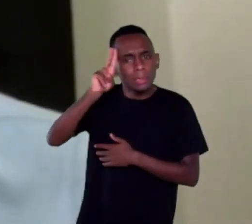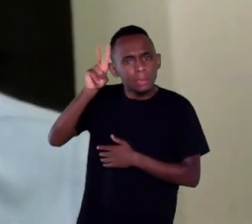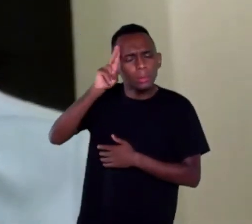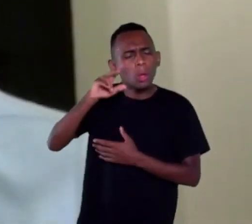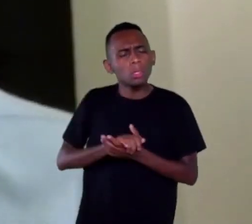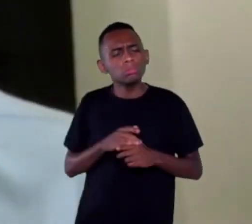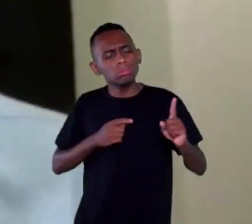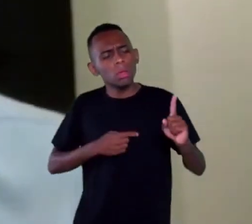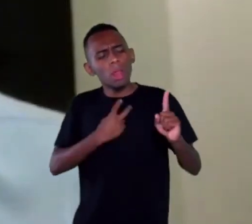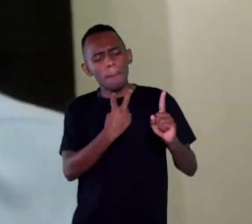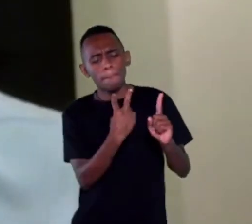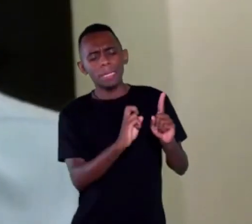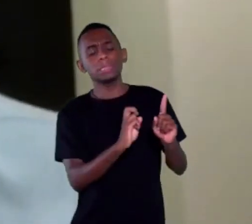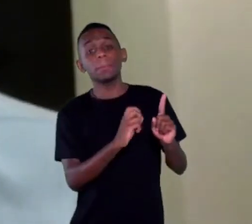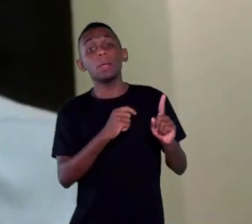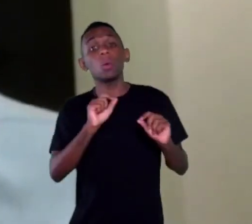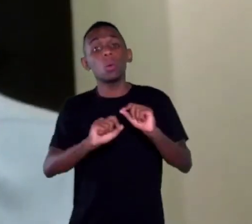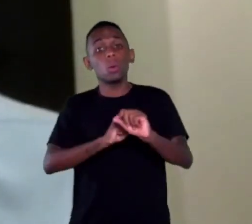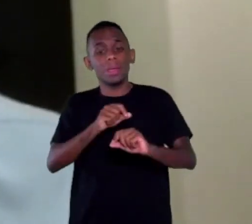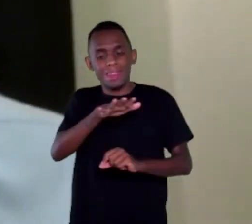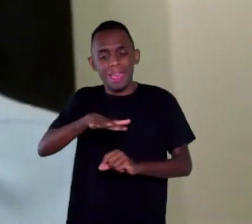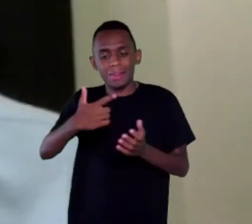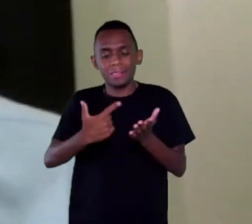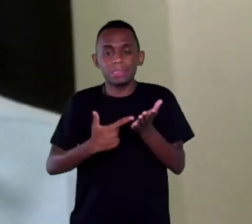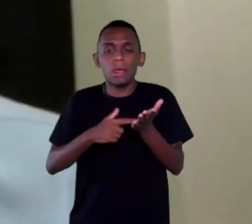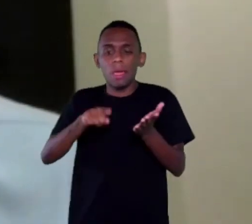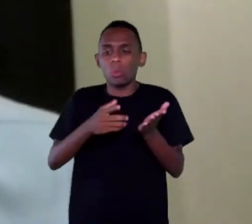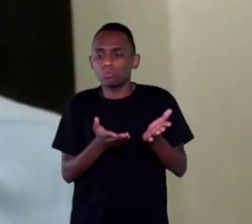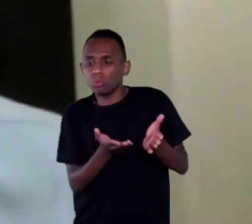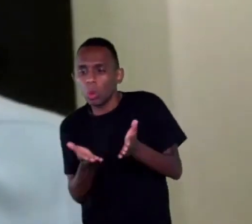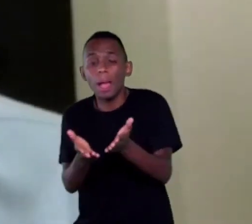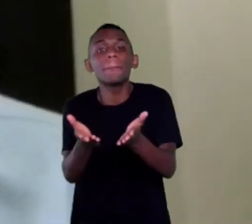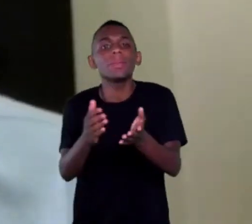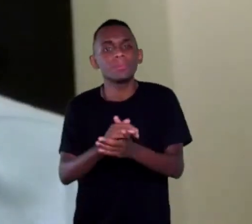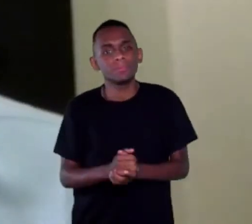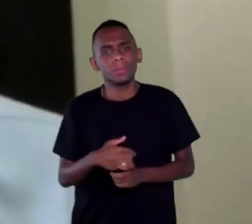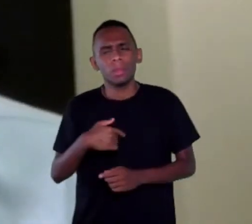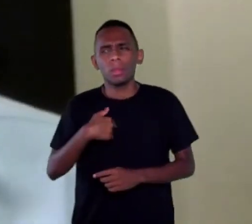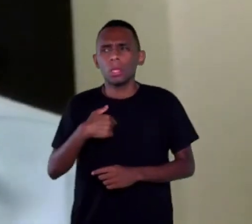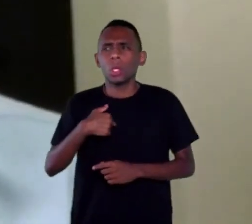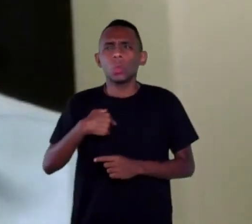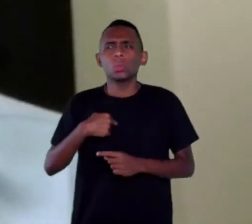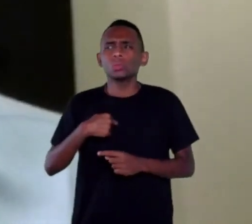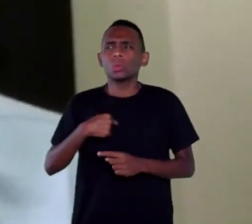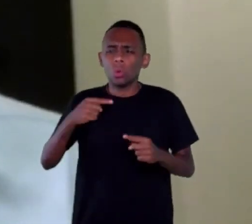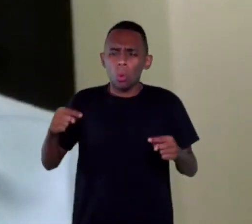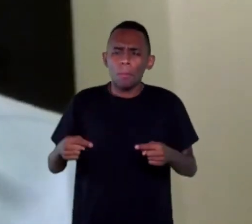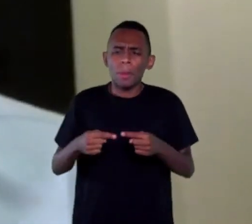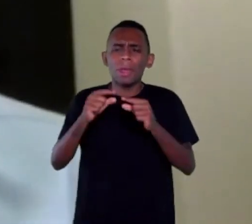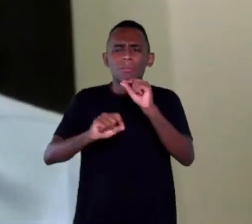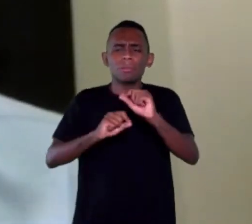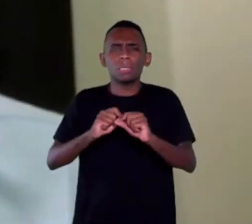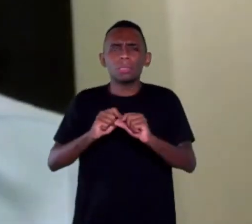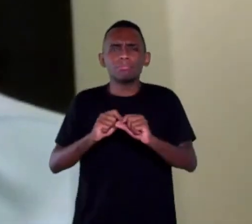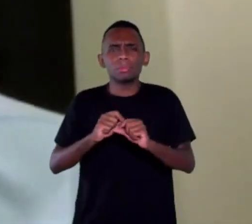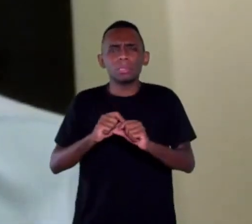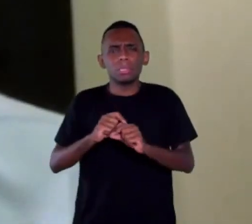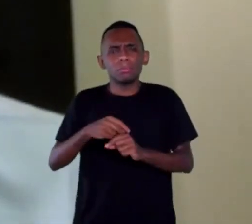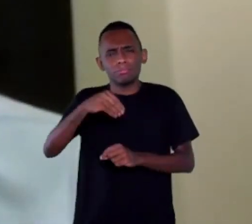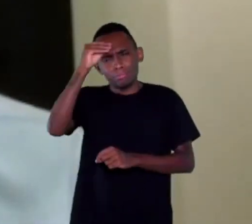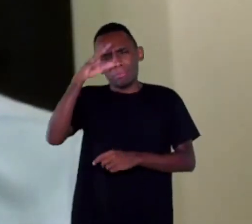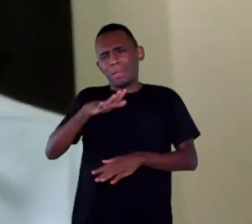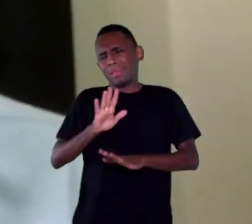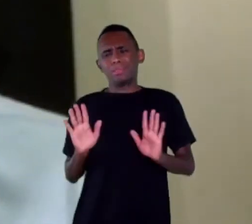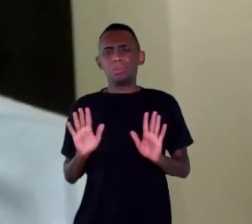achava que a literatura seria o caminho. E eu era aquele tipo leitor preguiçoso. Então, assim, ela chegou a me emprestar